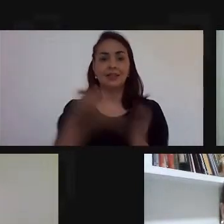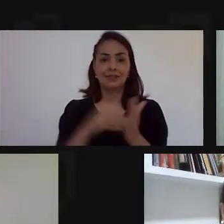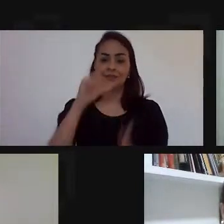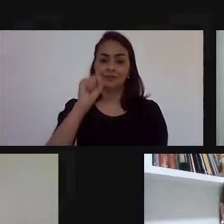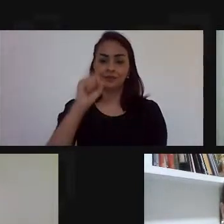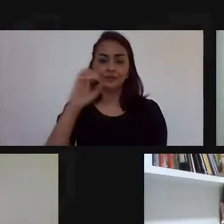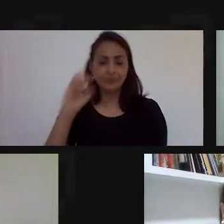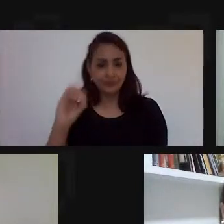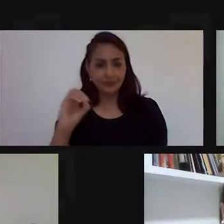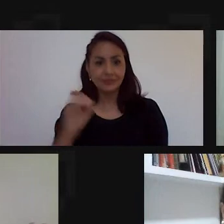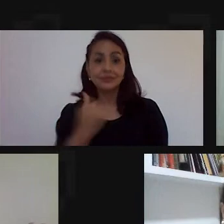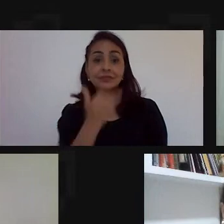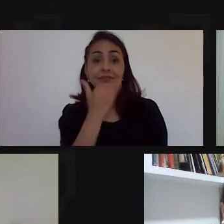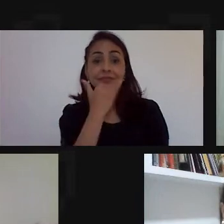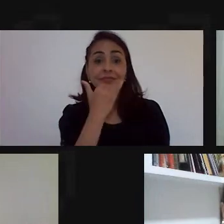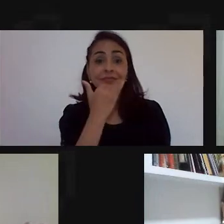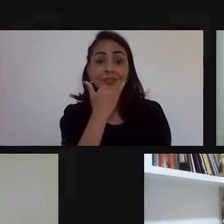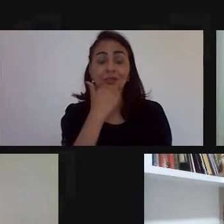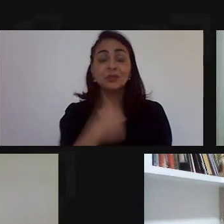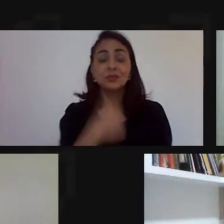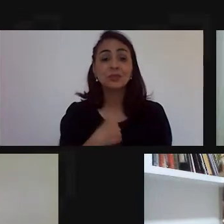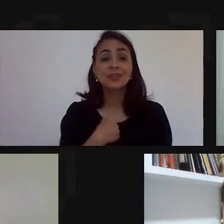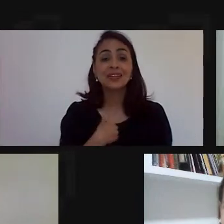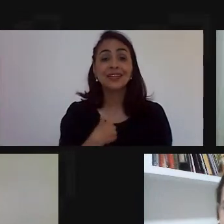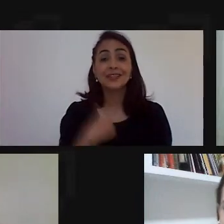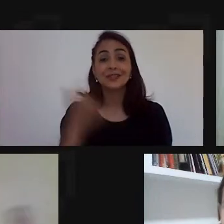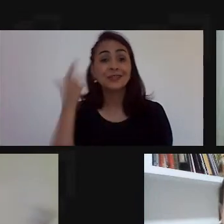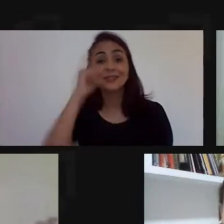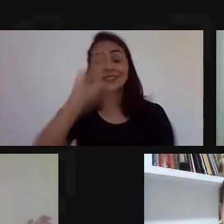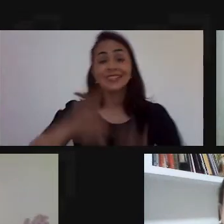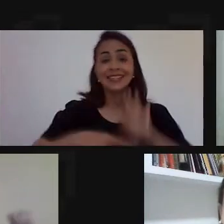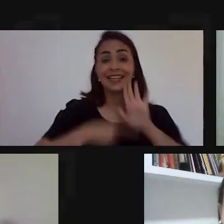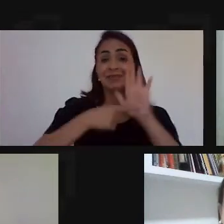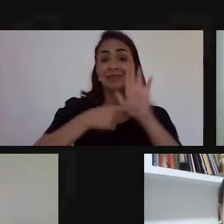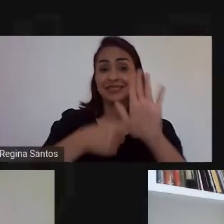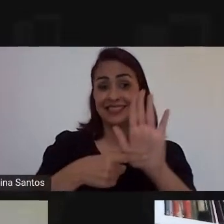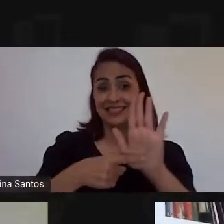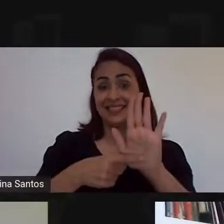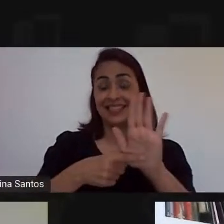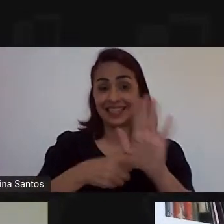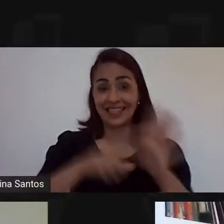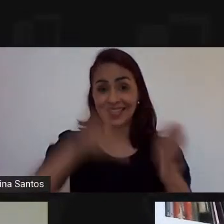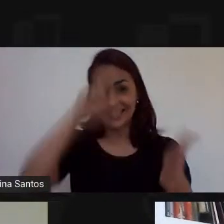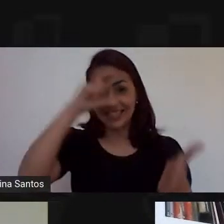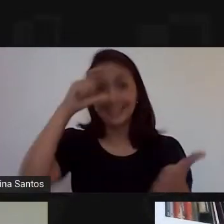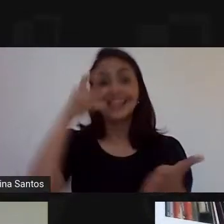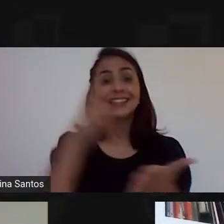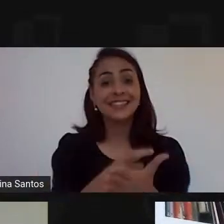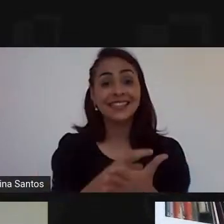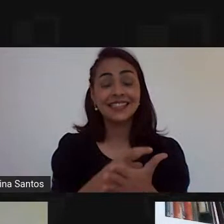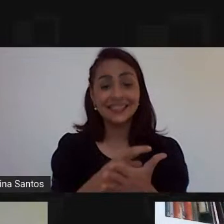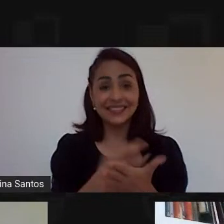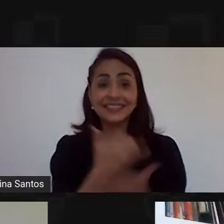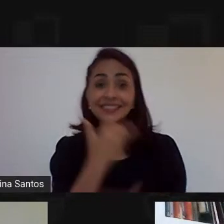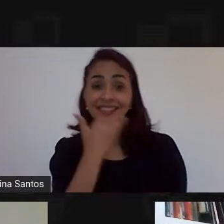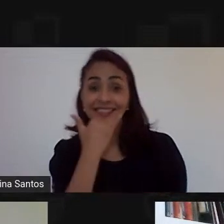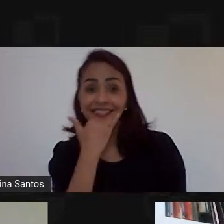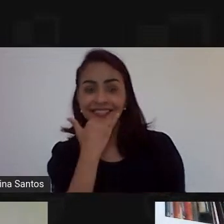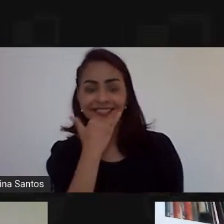tese, pelo menos uma parte boa. Não, foi ótimo, foi excelente. mesmo, vamos lá desculpando.